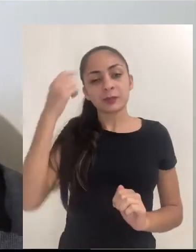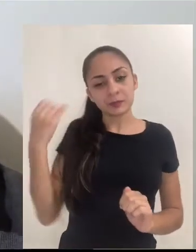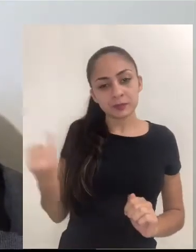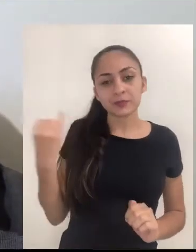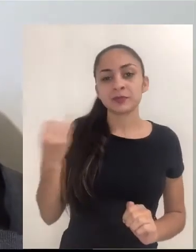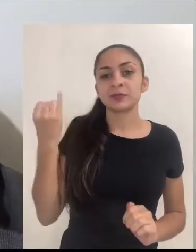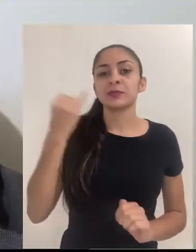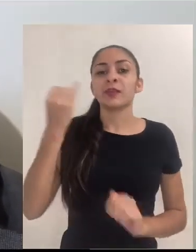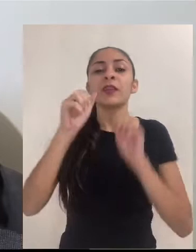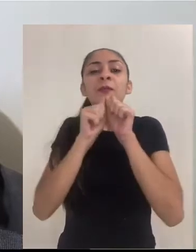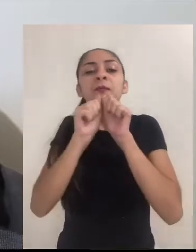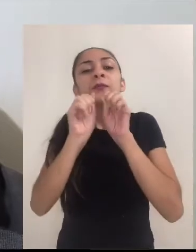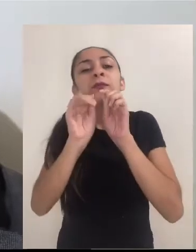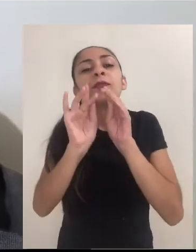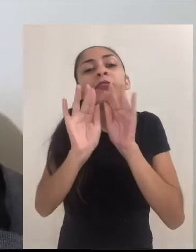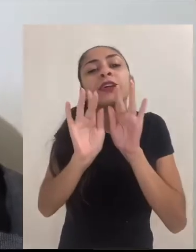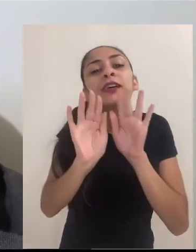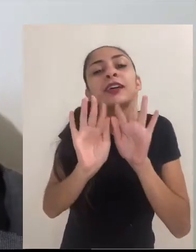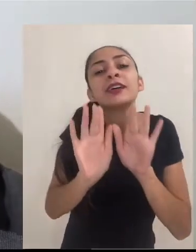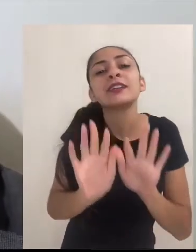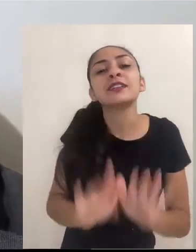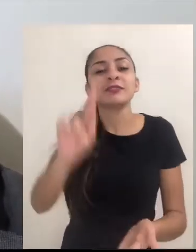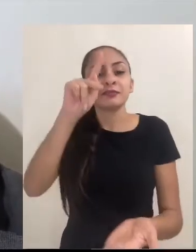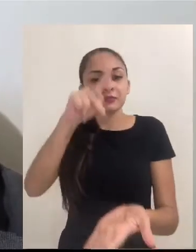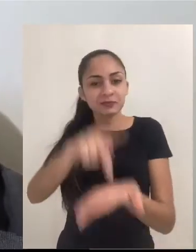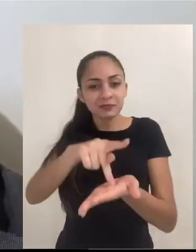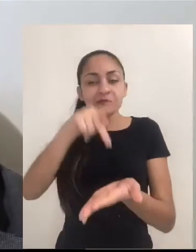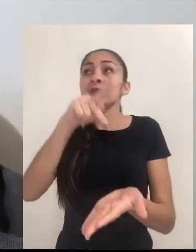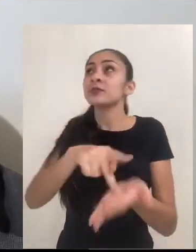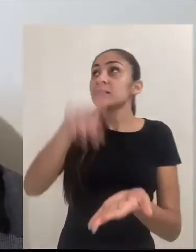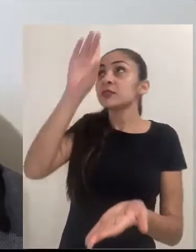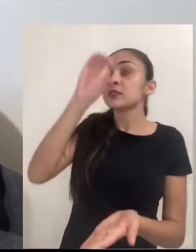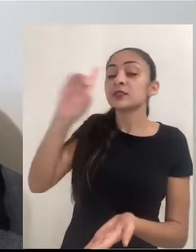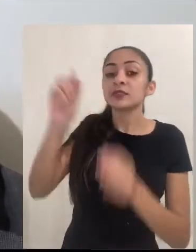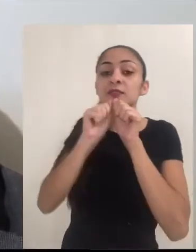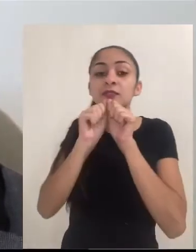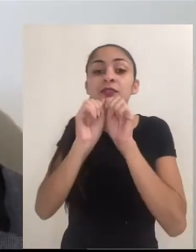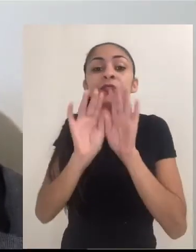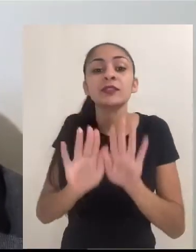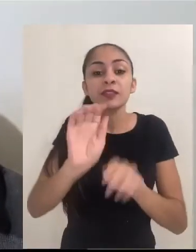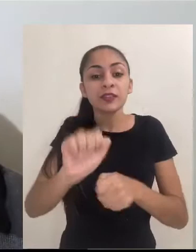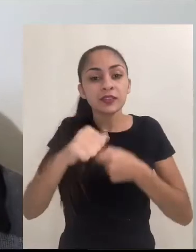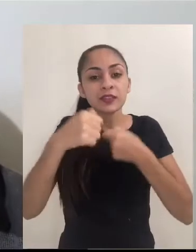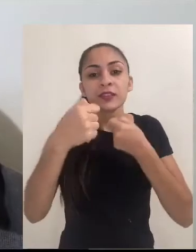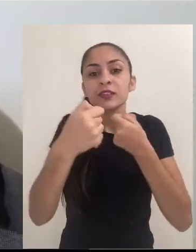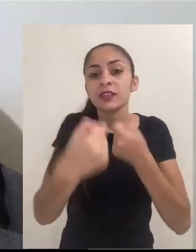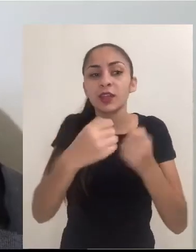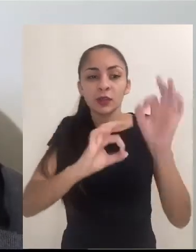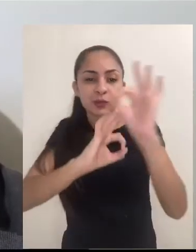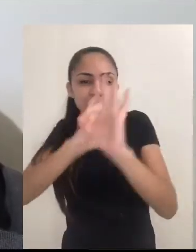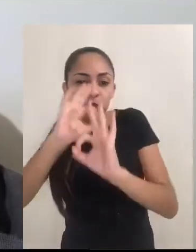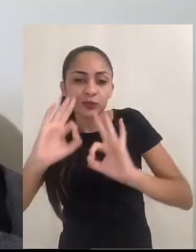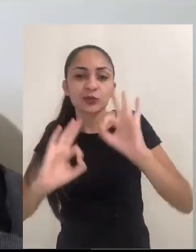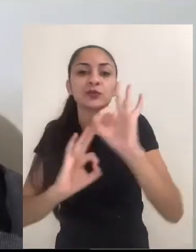disso. Mas eu quero falar um pouco daquela prosperidade verdadeira, daquilo que Deus tem pra gente, daquilo que Deus tem preparado pra gente e o que